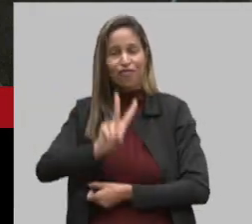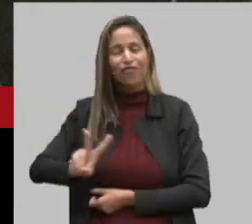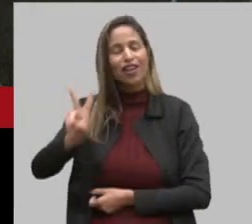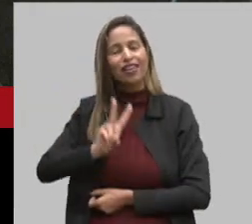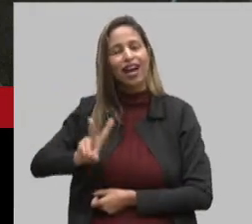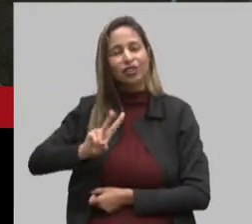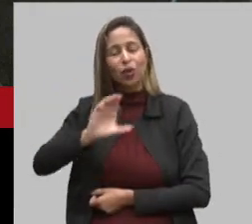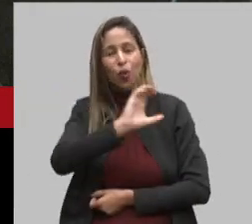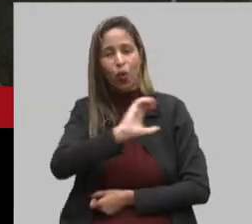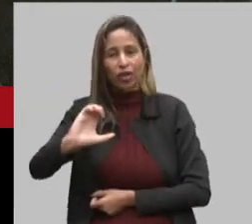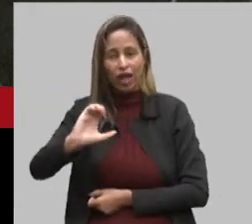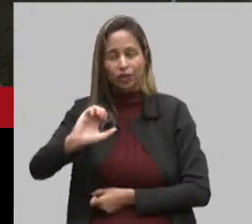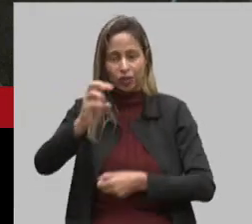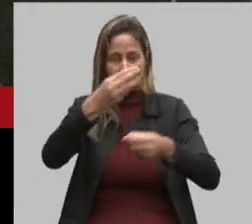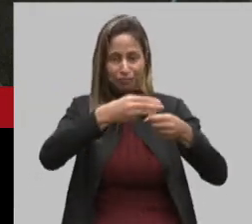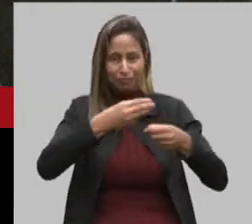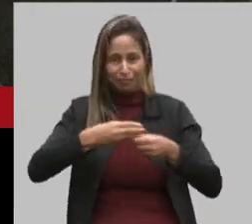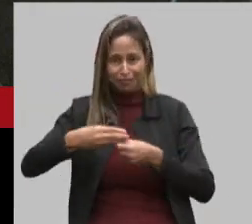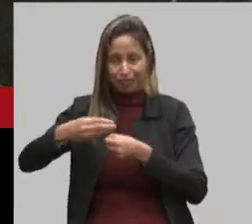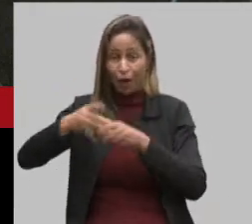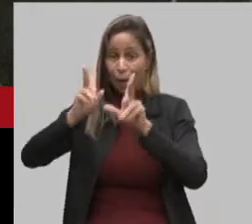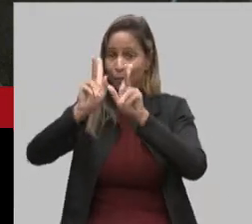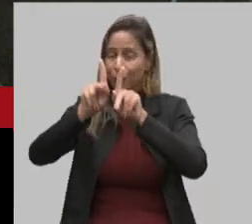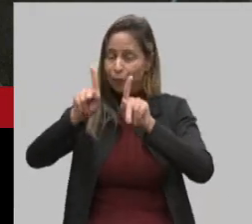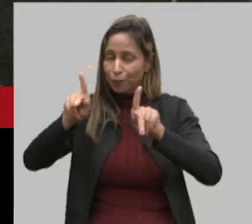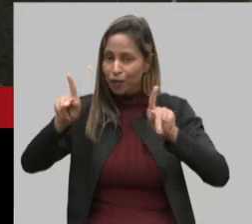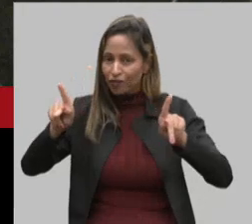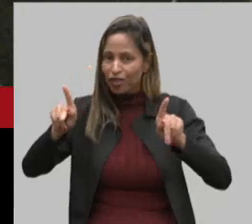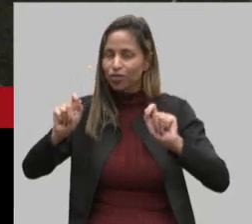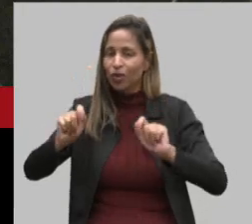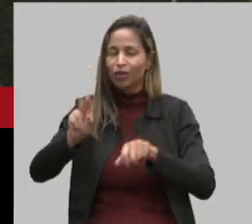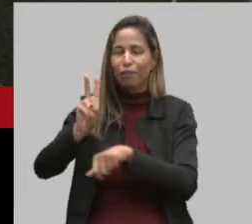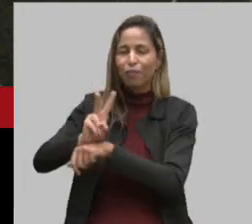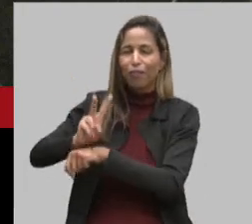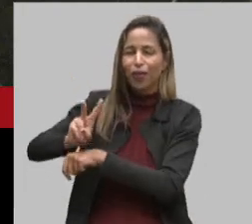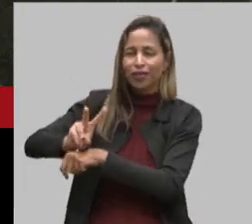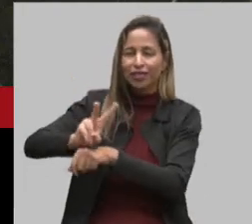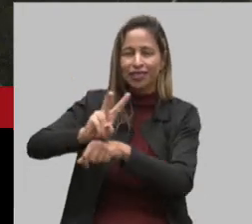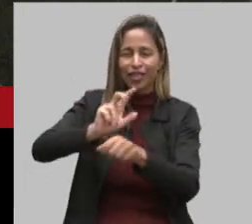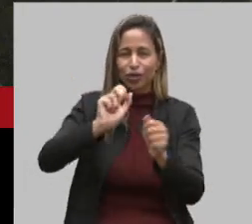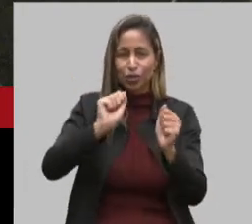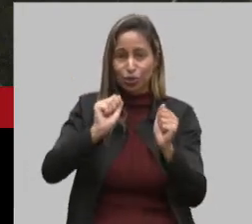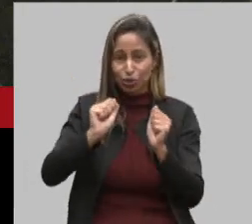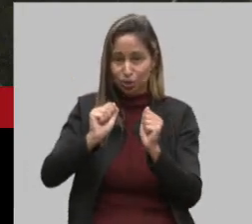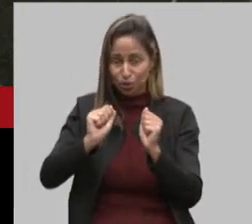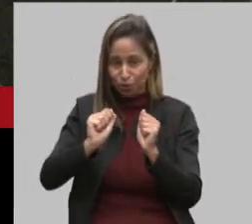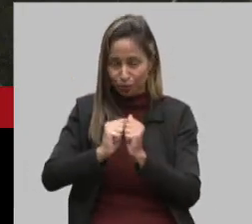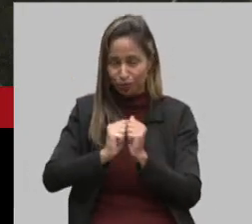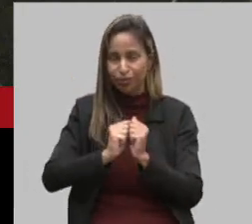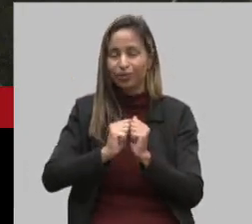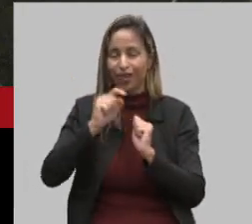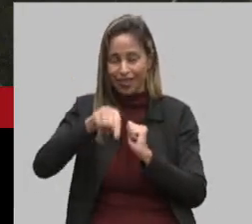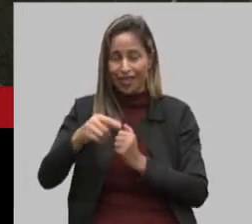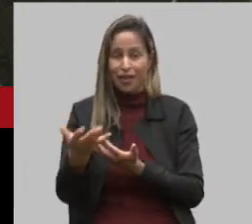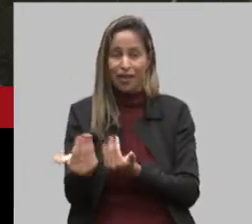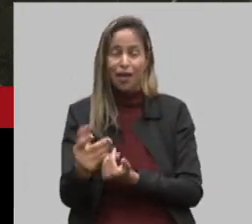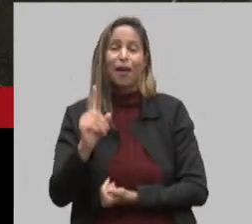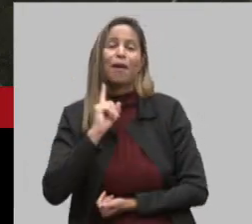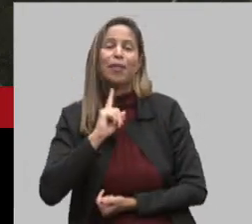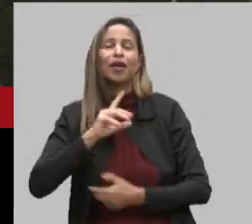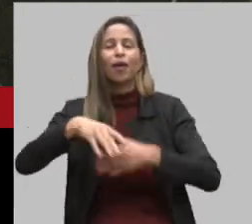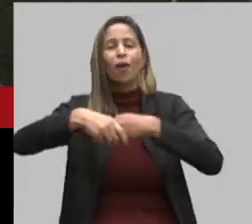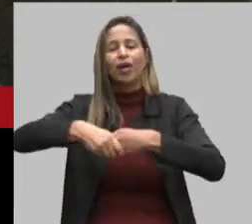coordenadores municipais professores e monitores que integram O parlamento jovem de Minas cumprimento senhores